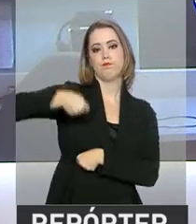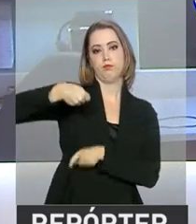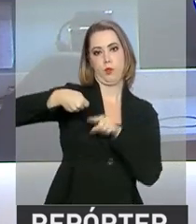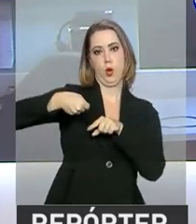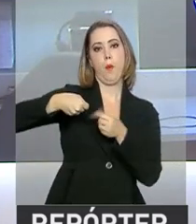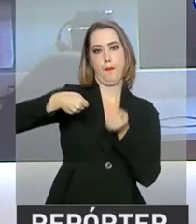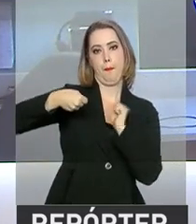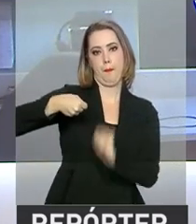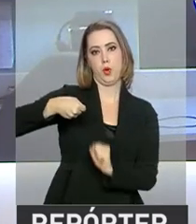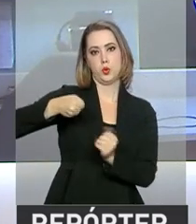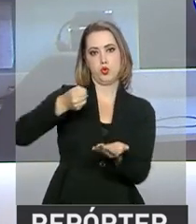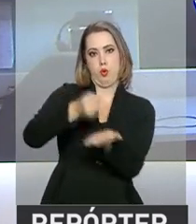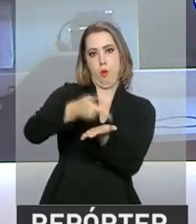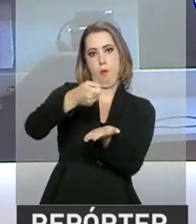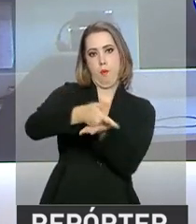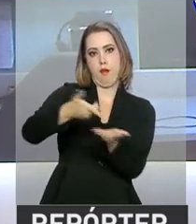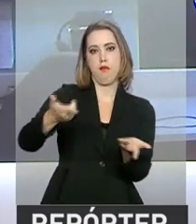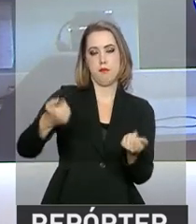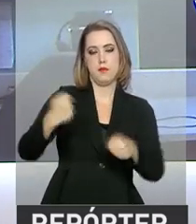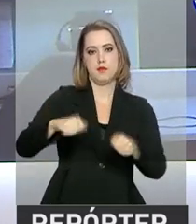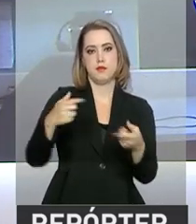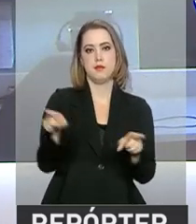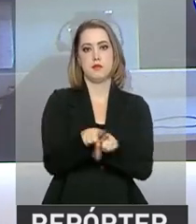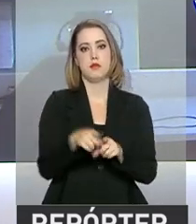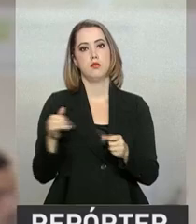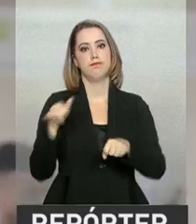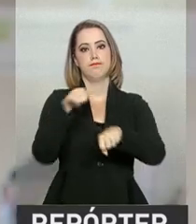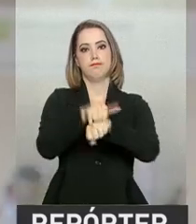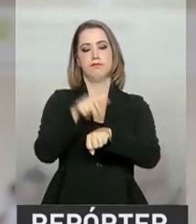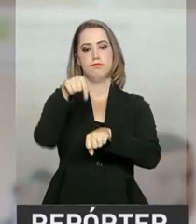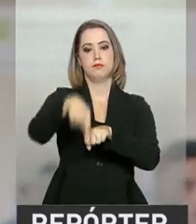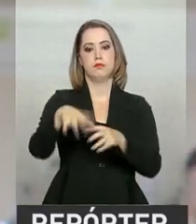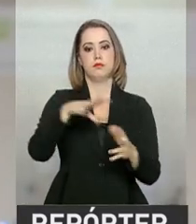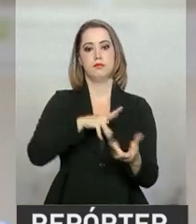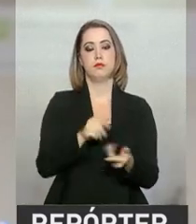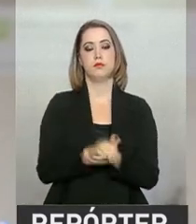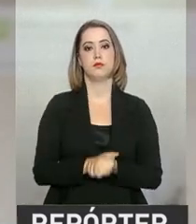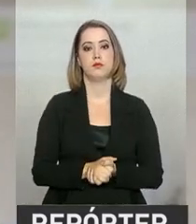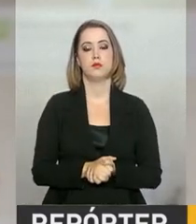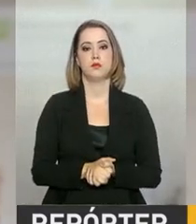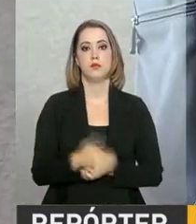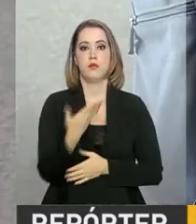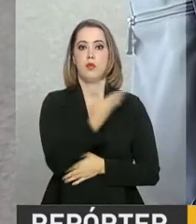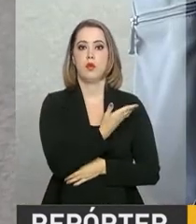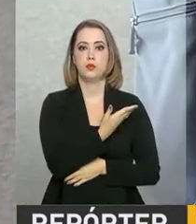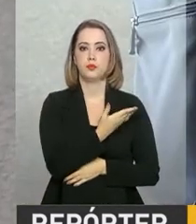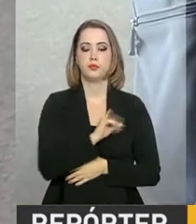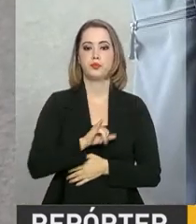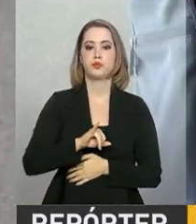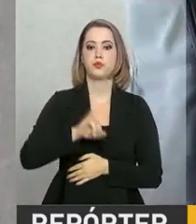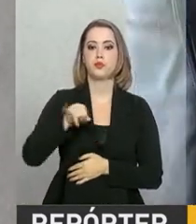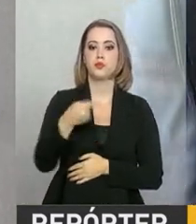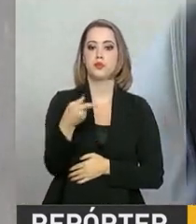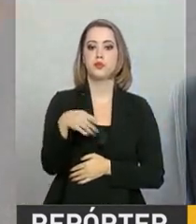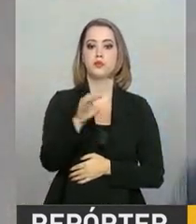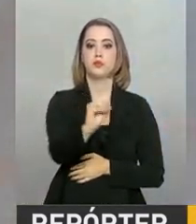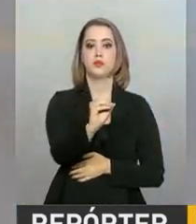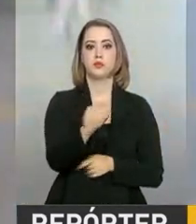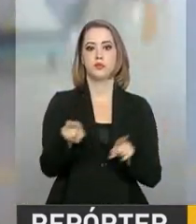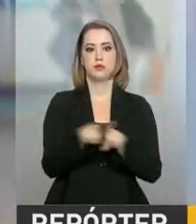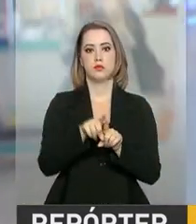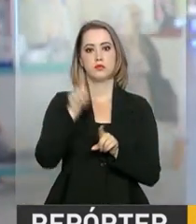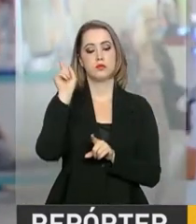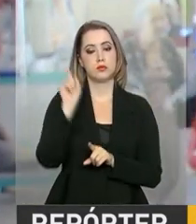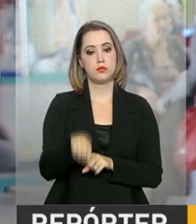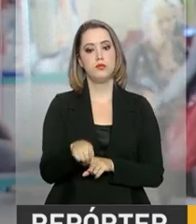despachadas em voos nacionais e internacionais. João Silvestre é médico e viaja 3 vezes por semana.